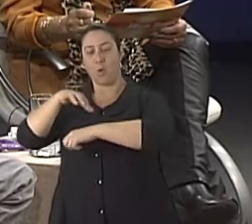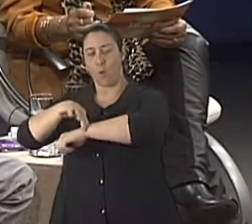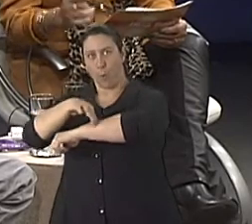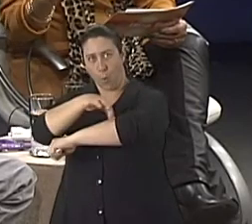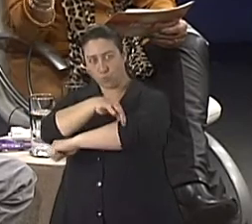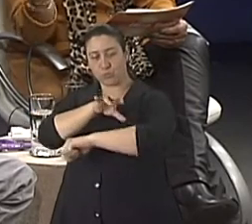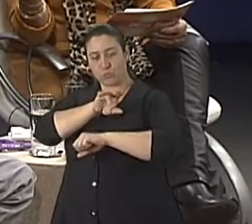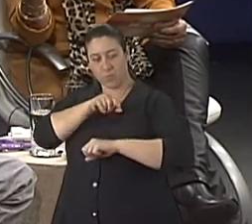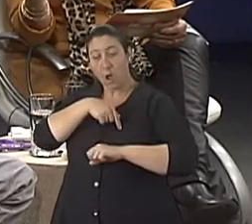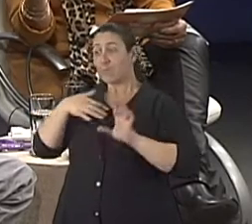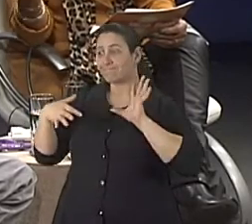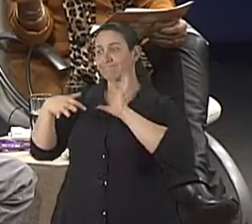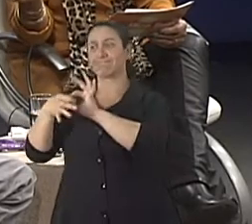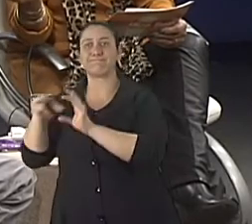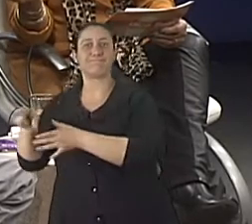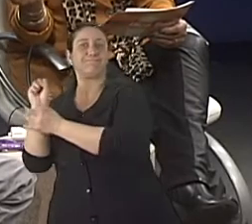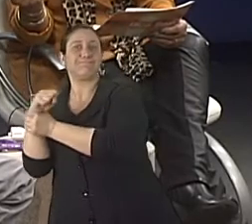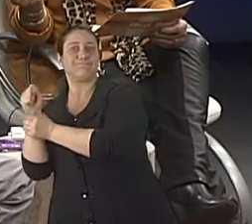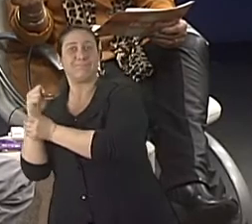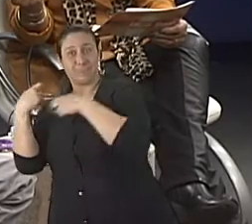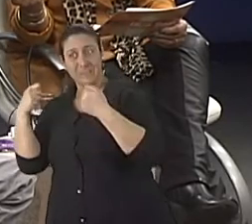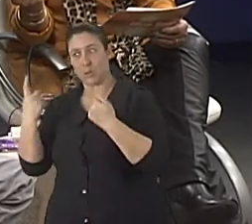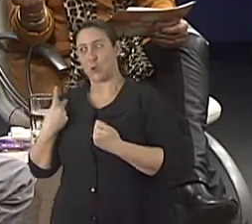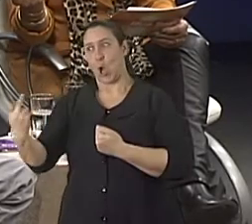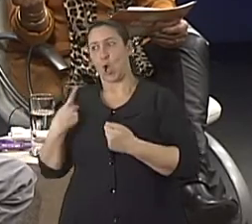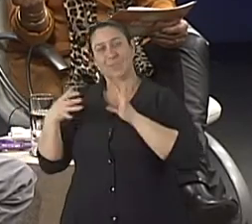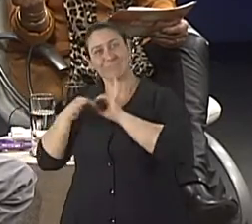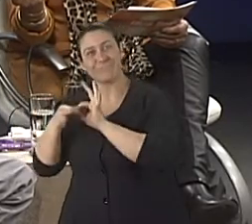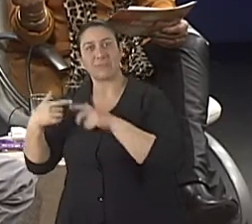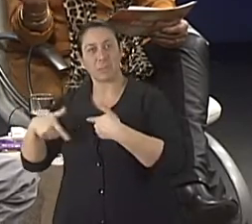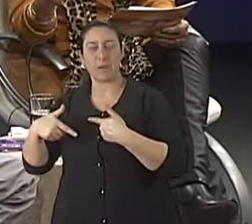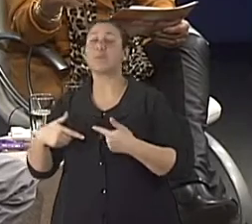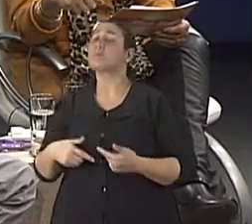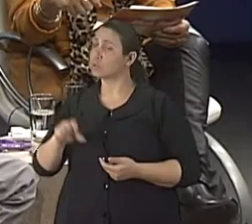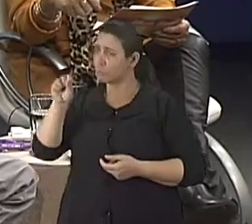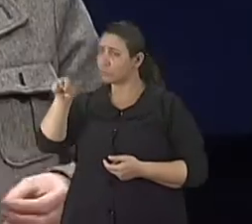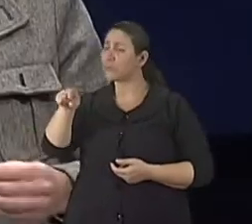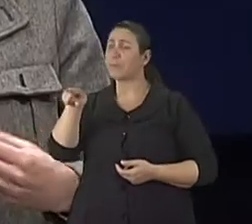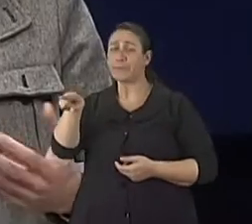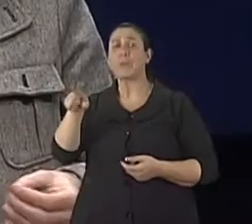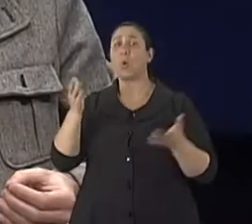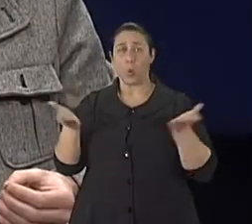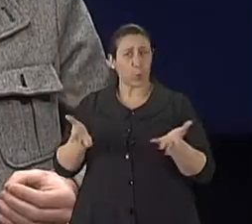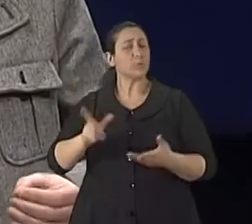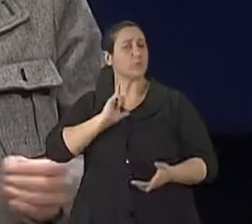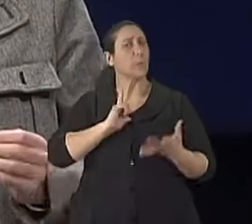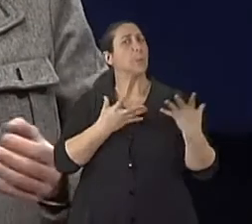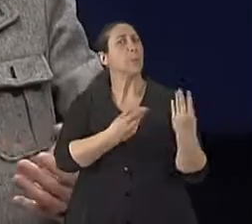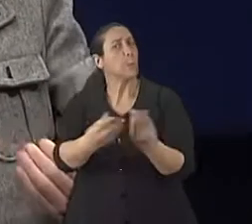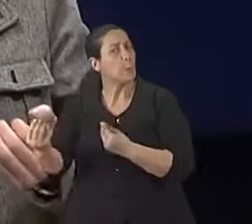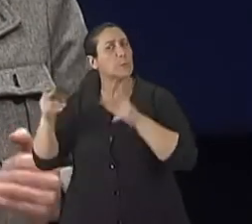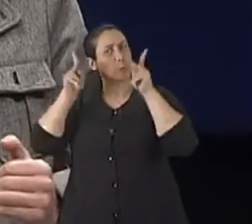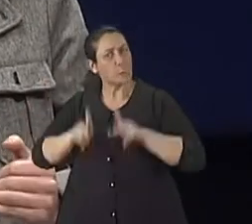precisa fazer porque ele tá ele tem led com o profissional é hoje a gente tem essa possibilidade em um centro os maiores de